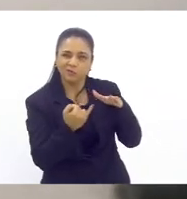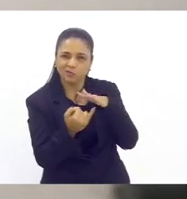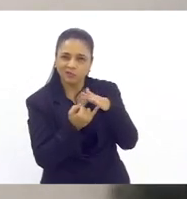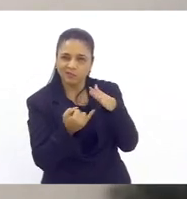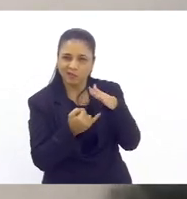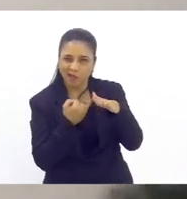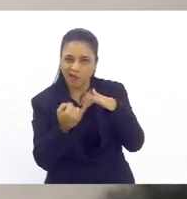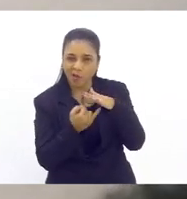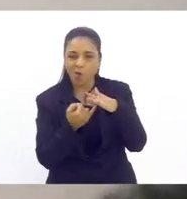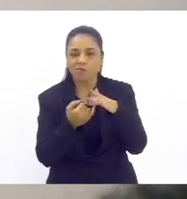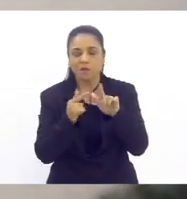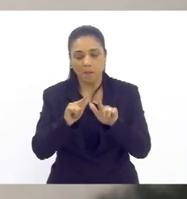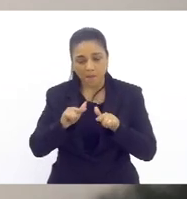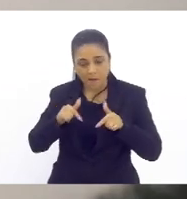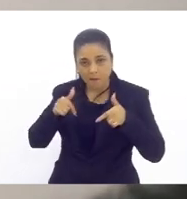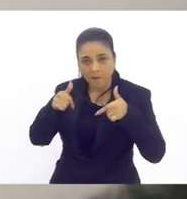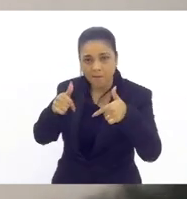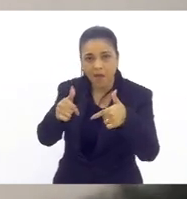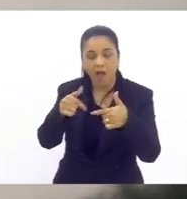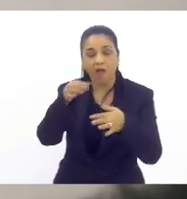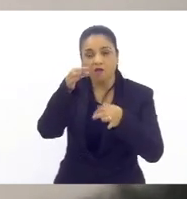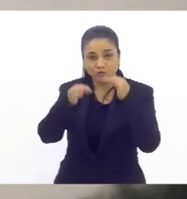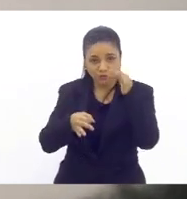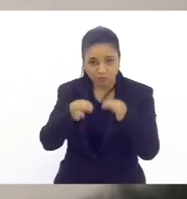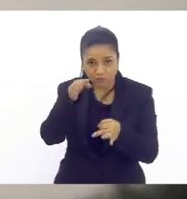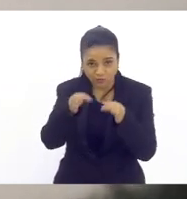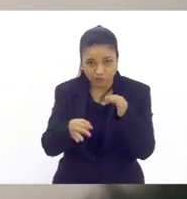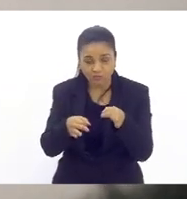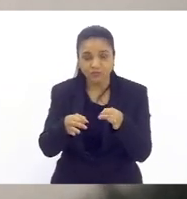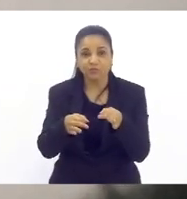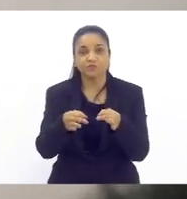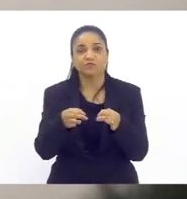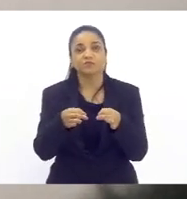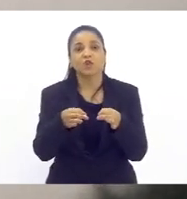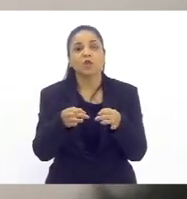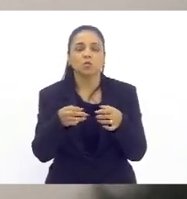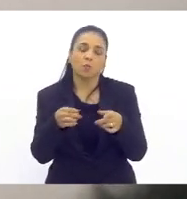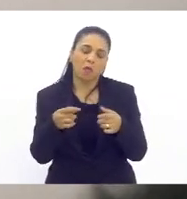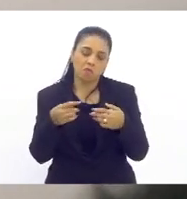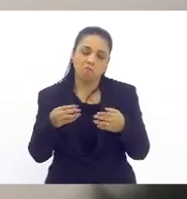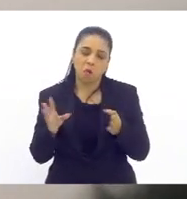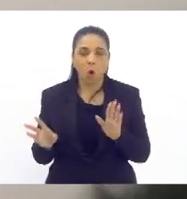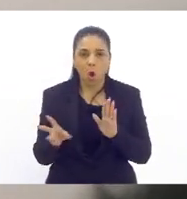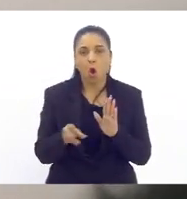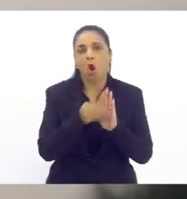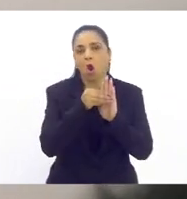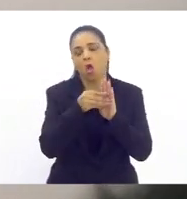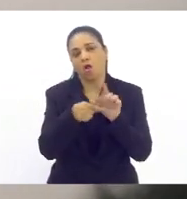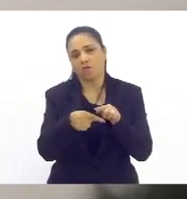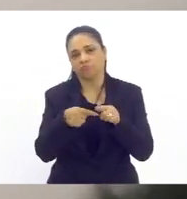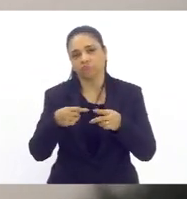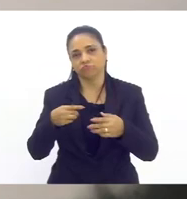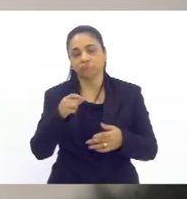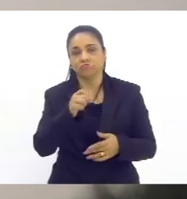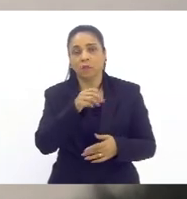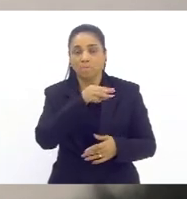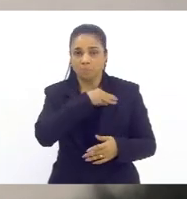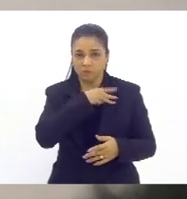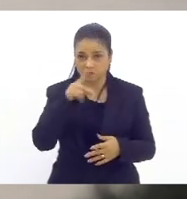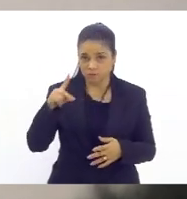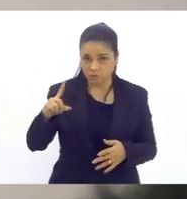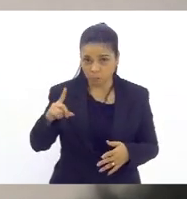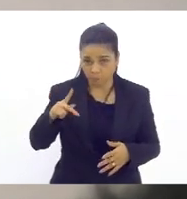e que fazem funcionar esse sistema de justiça e aí eu incluo o Ministério Público eu acho que é importante enquanto representantes dessa